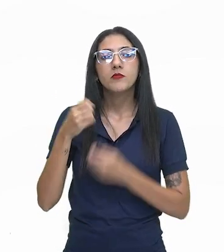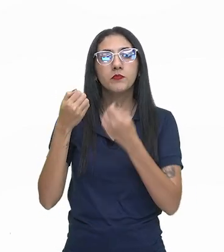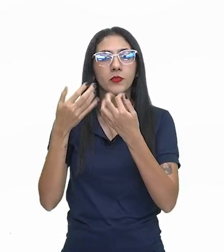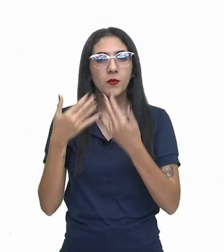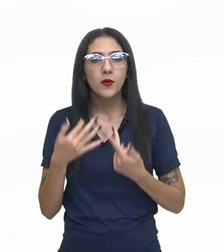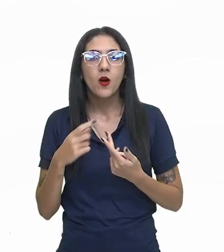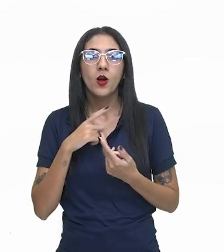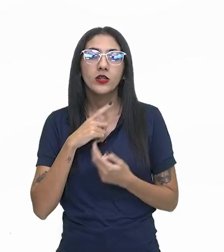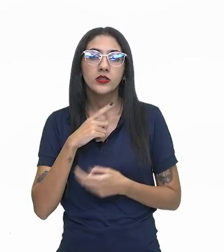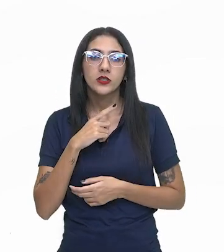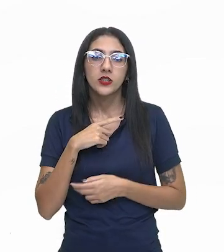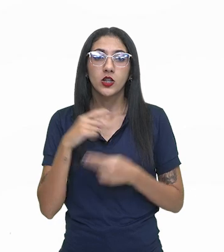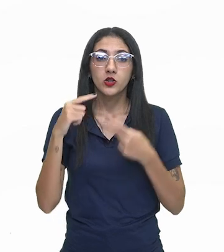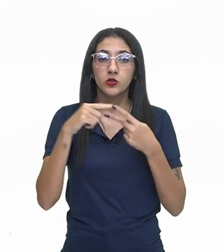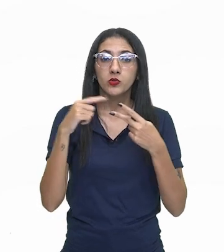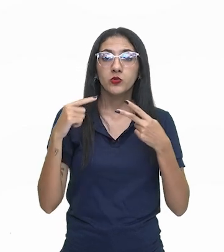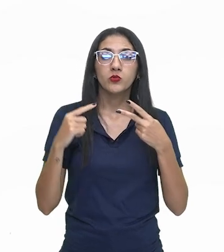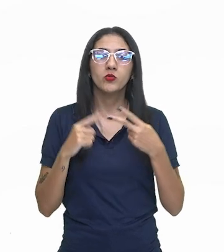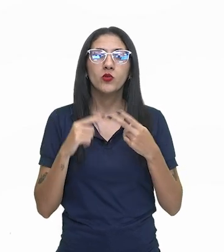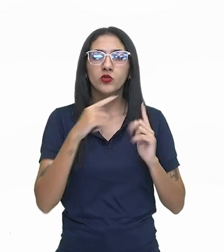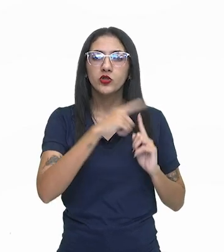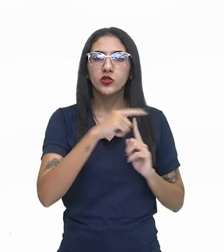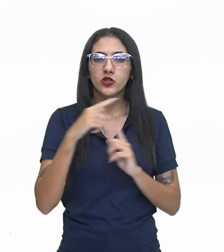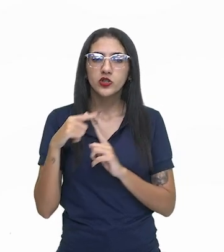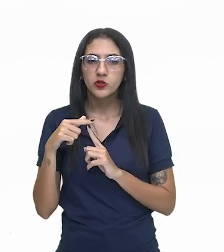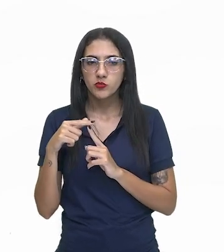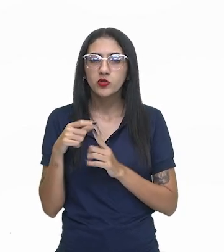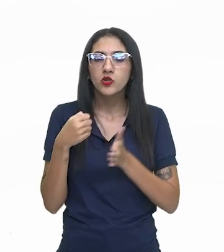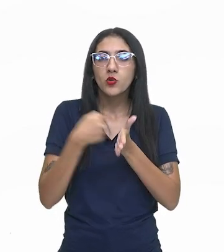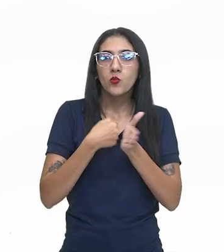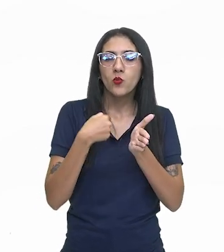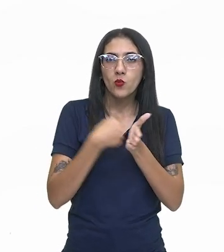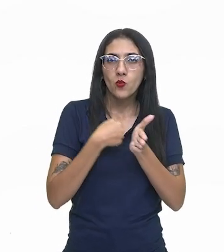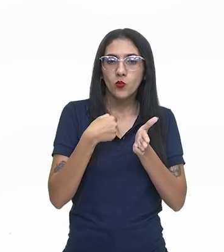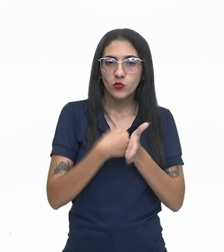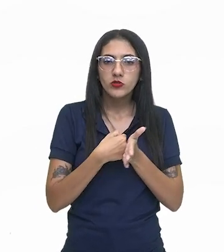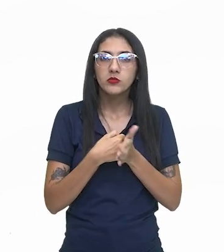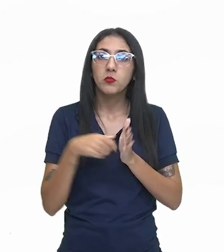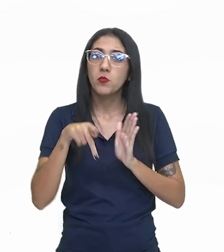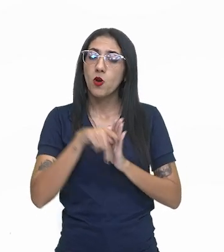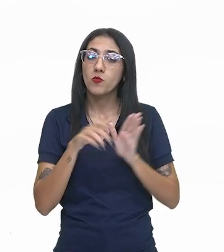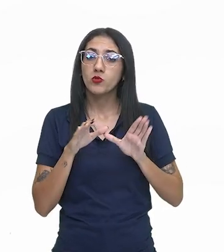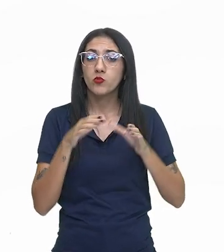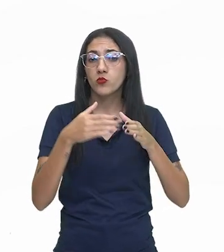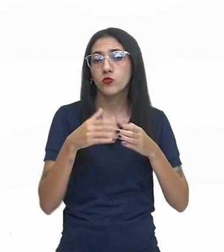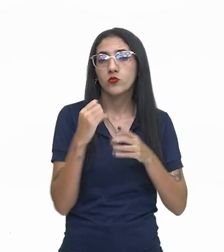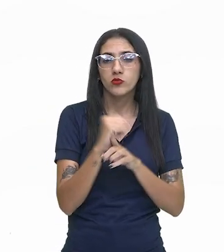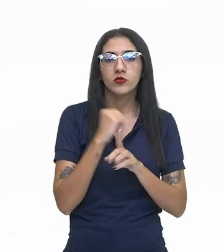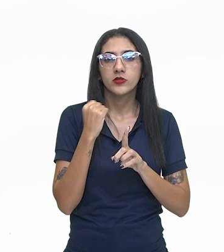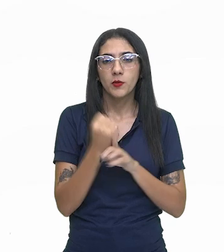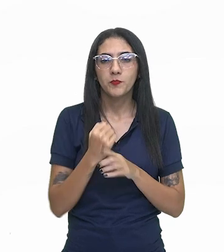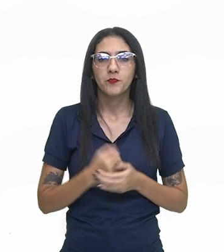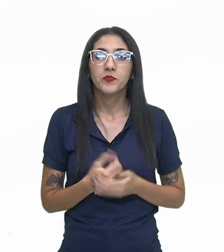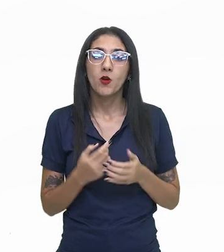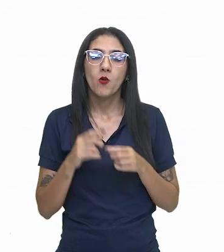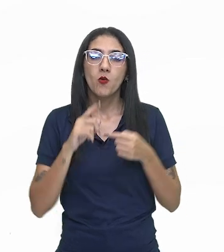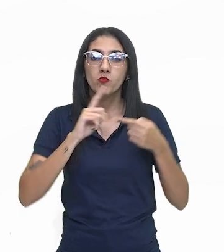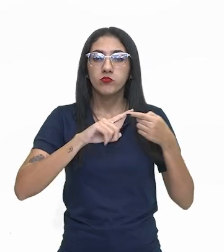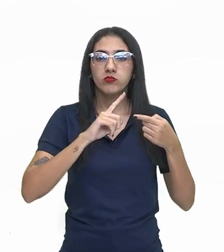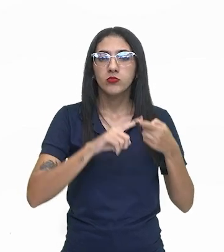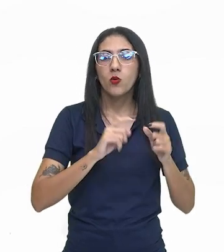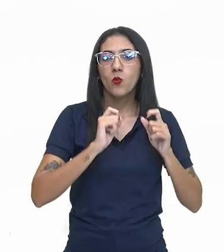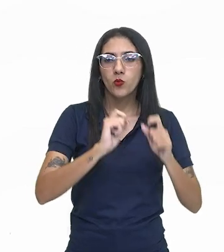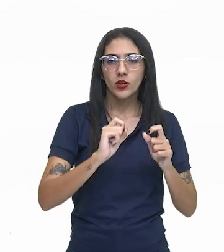uma distinção entre os dois tipos de lutas empreendidas pelos movimentos sociais. Uma luta